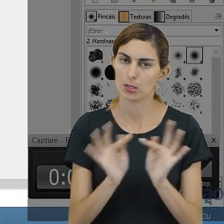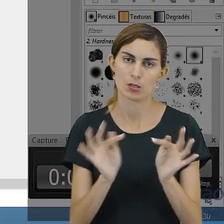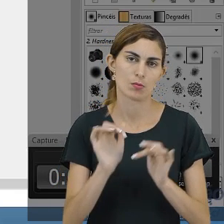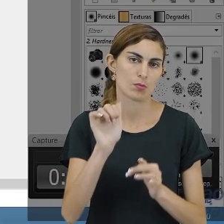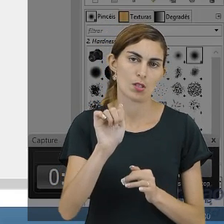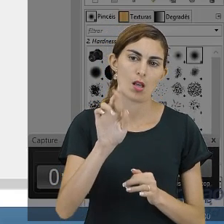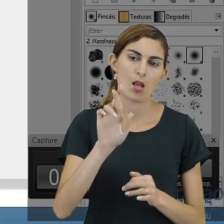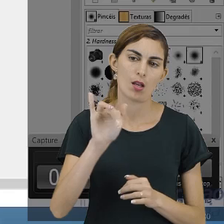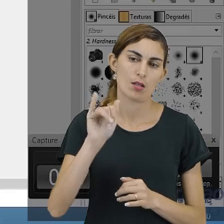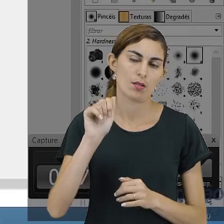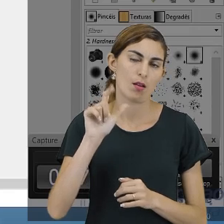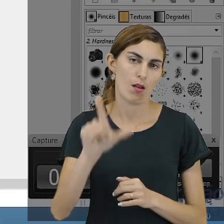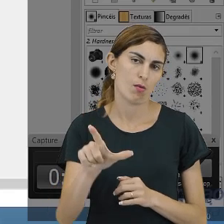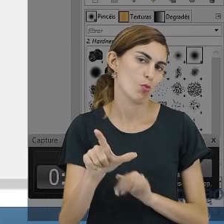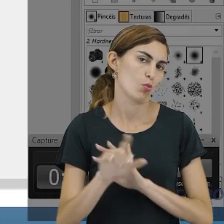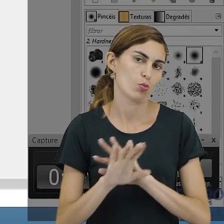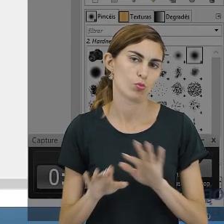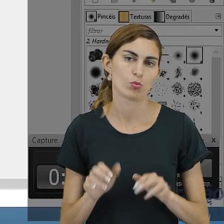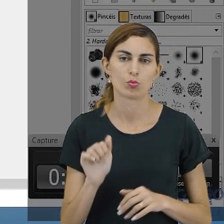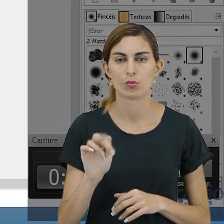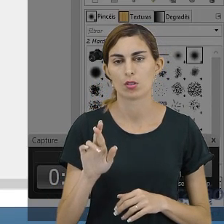simples. Vou escolher aqui a Arial.